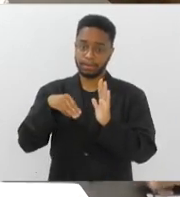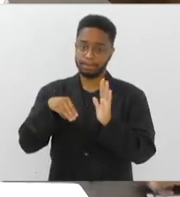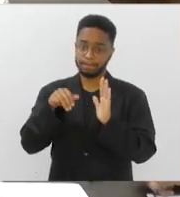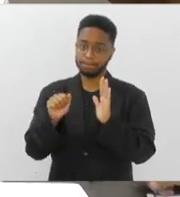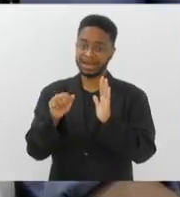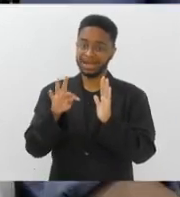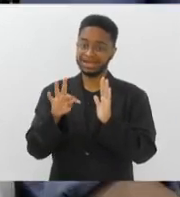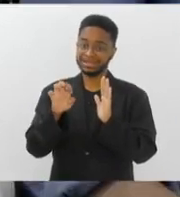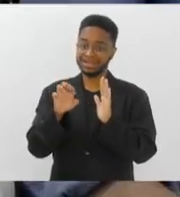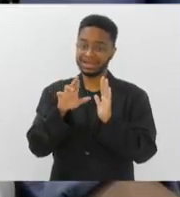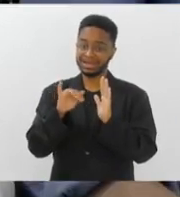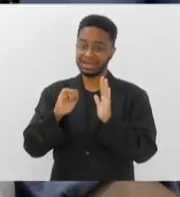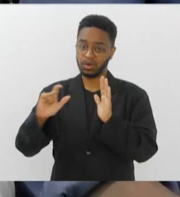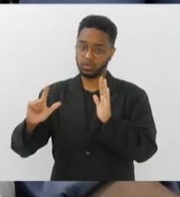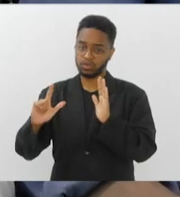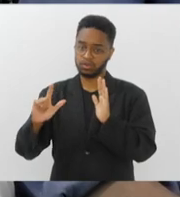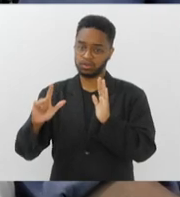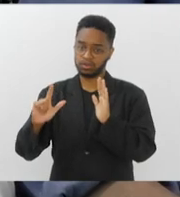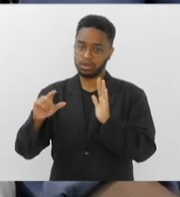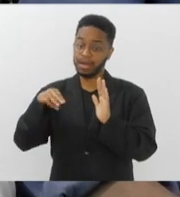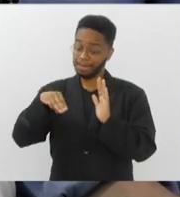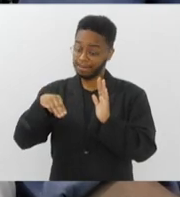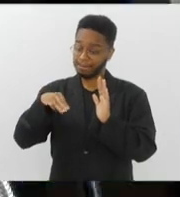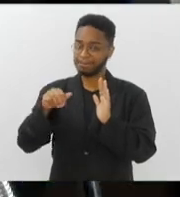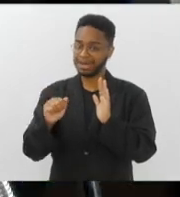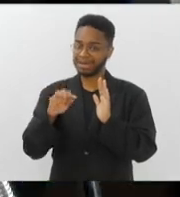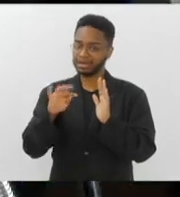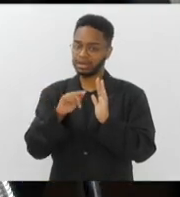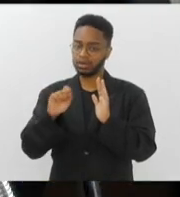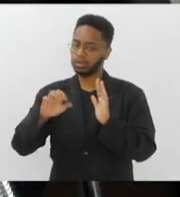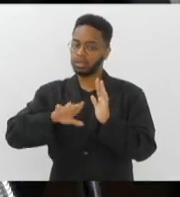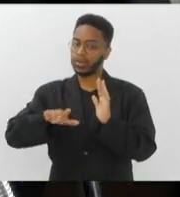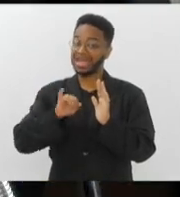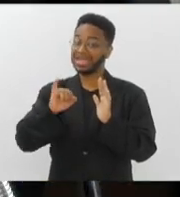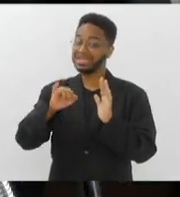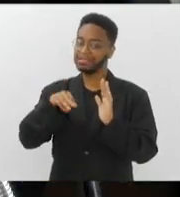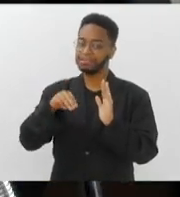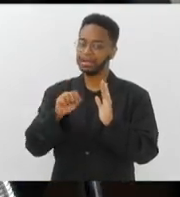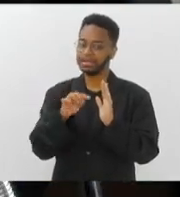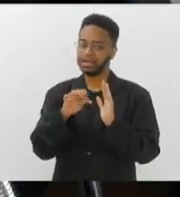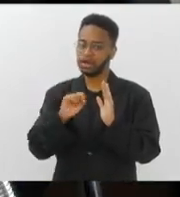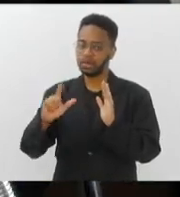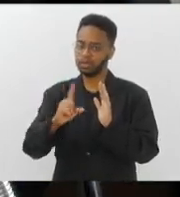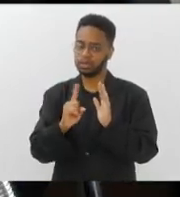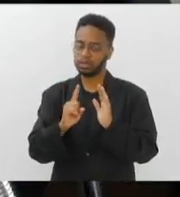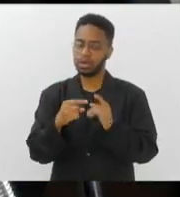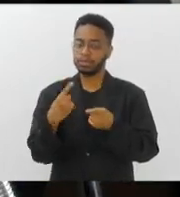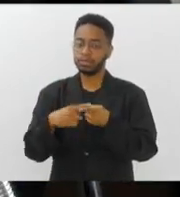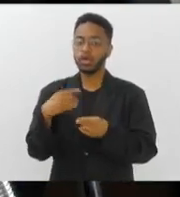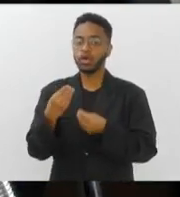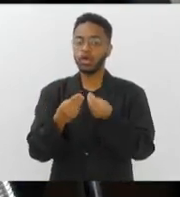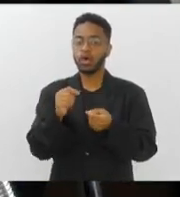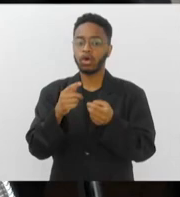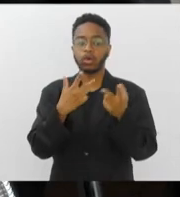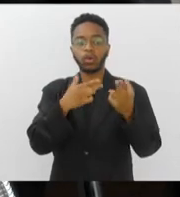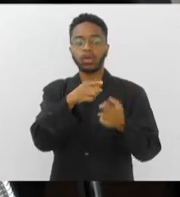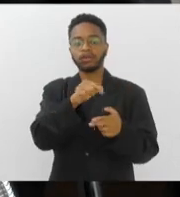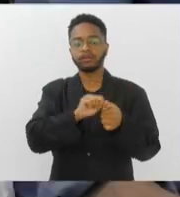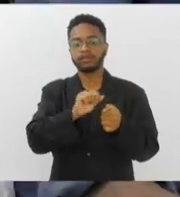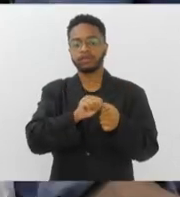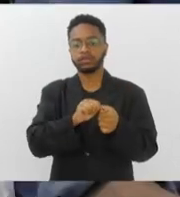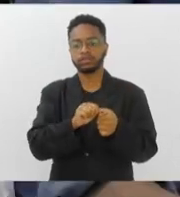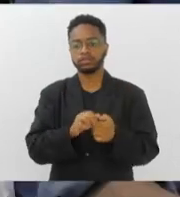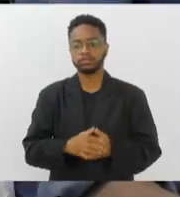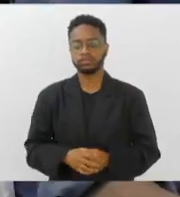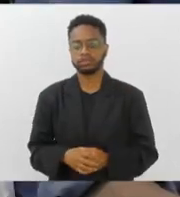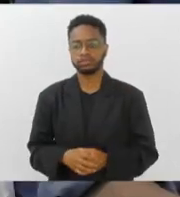Então é deveria material. Passar. É material, para... e não material. Imaterial. É material. É como ele fez originalmente. Mas nesse caso a gente